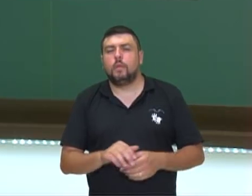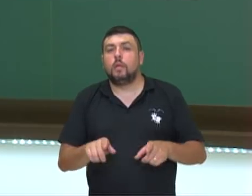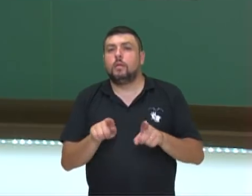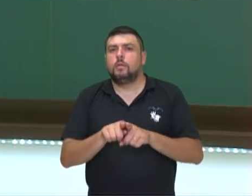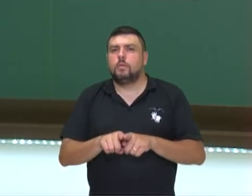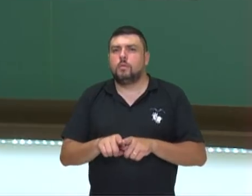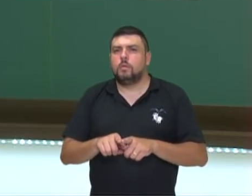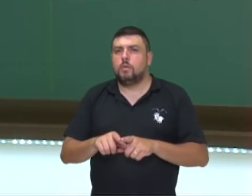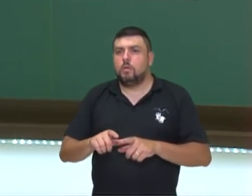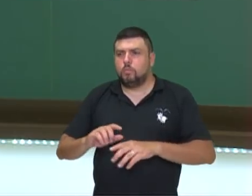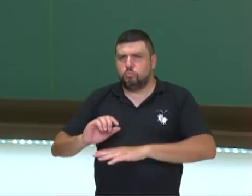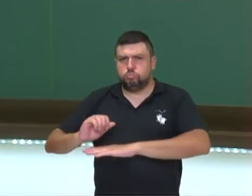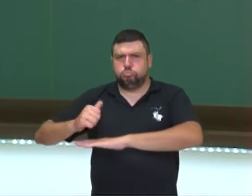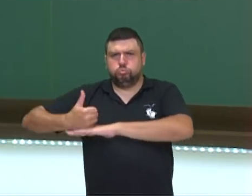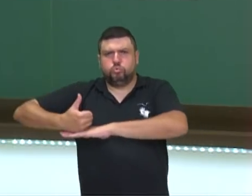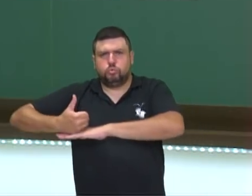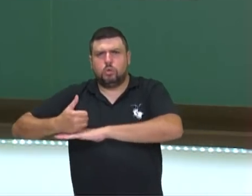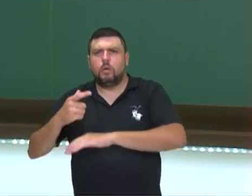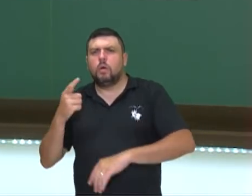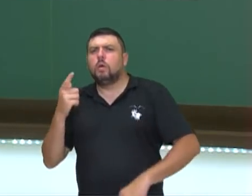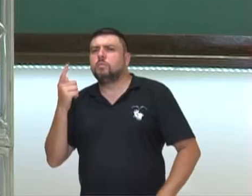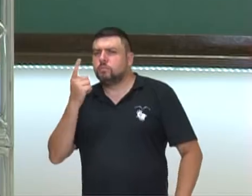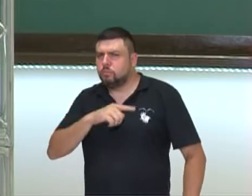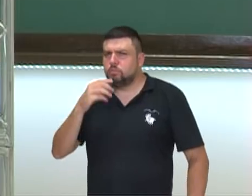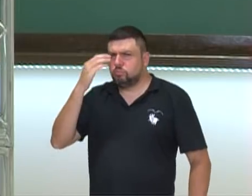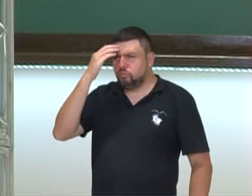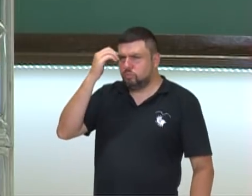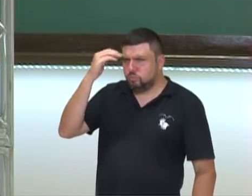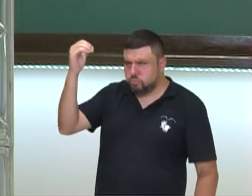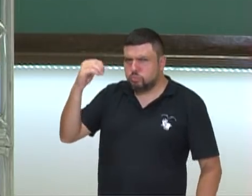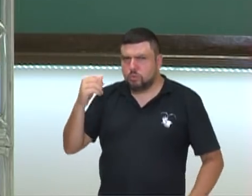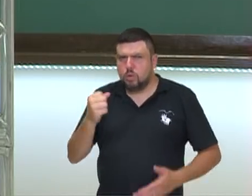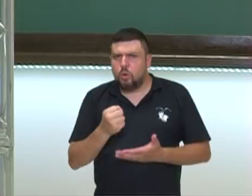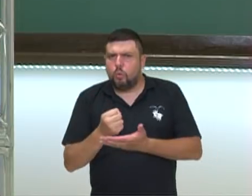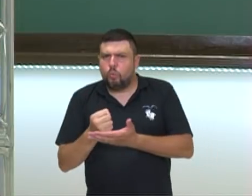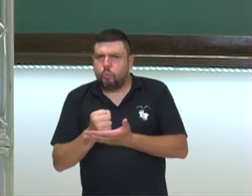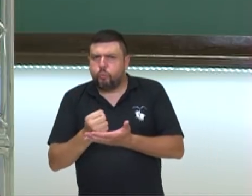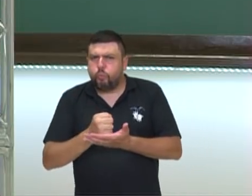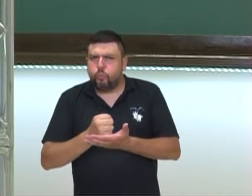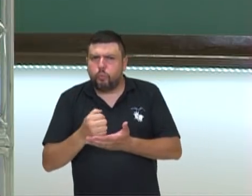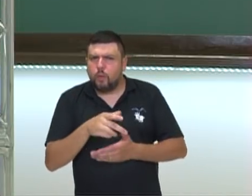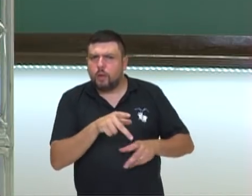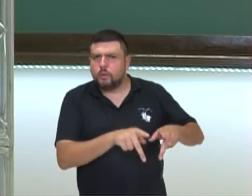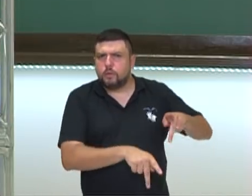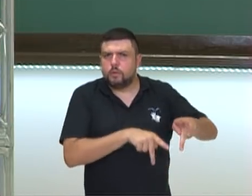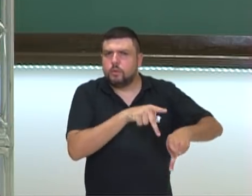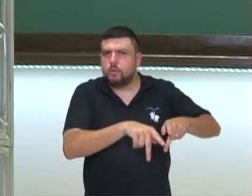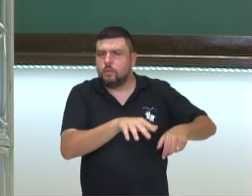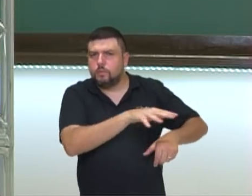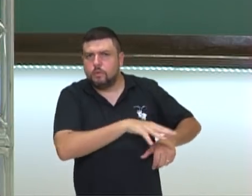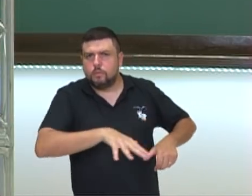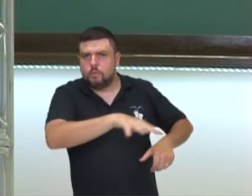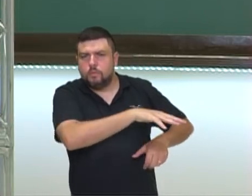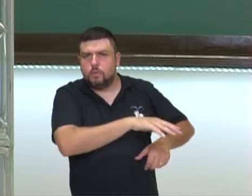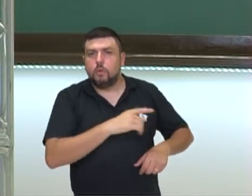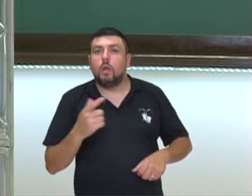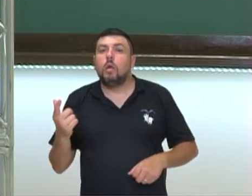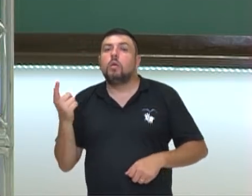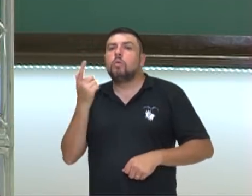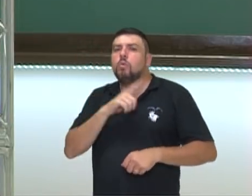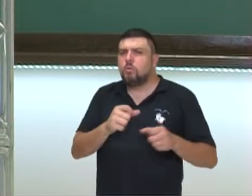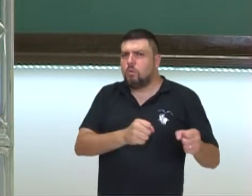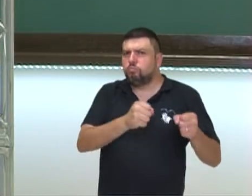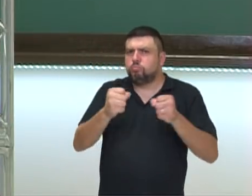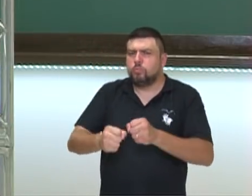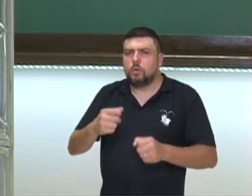tinham controle, prestígio e poder sobre a população local, se apropriaram do poder político